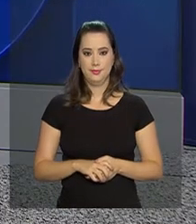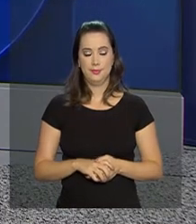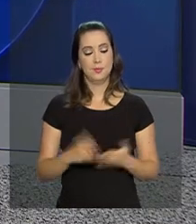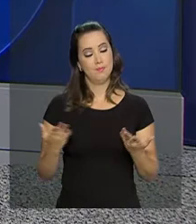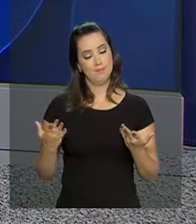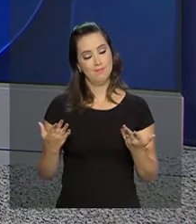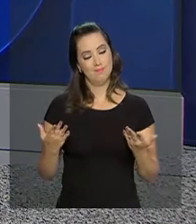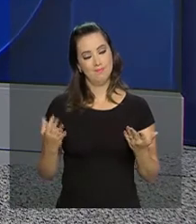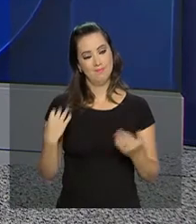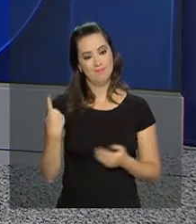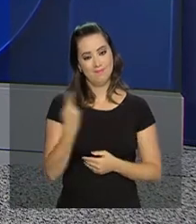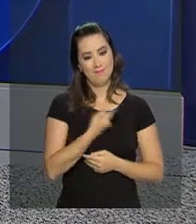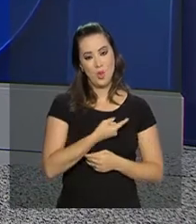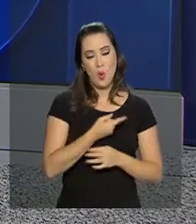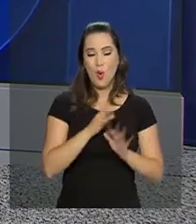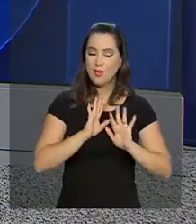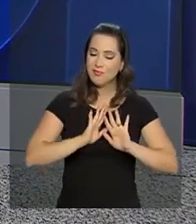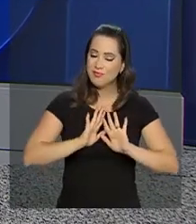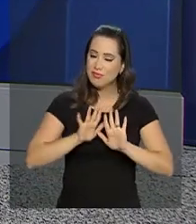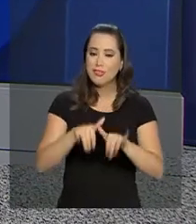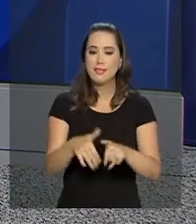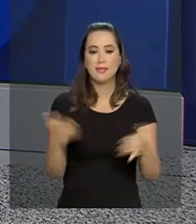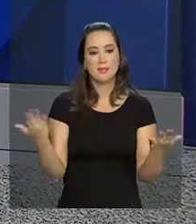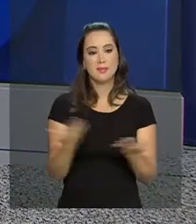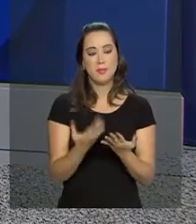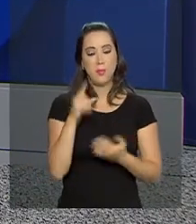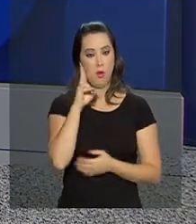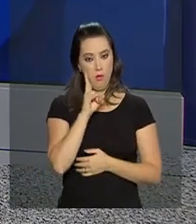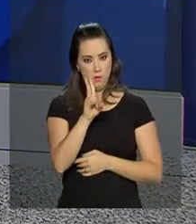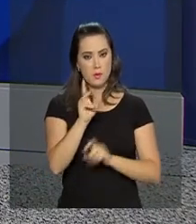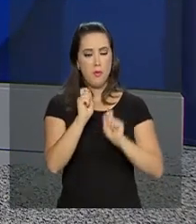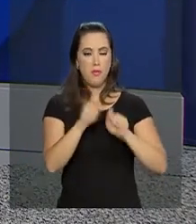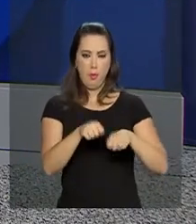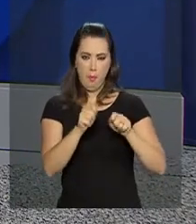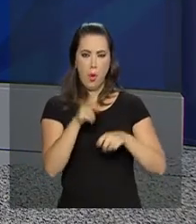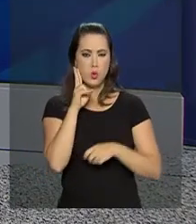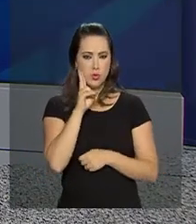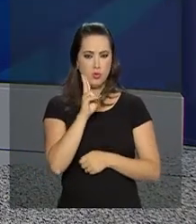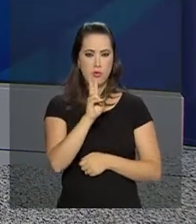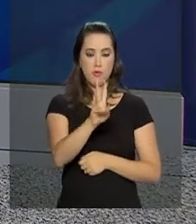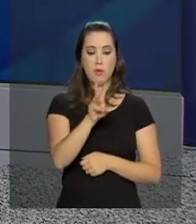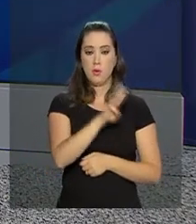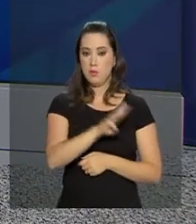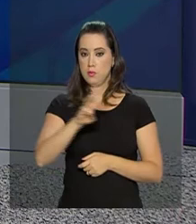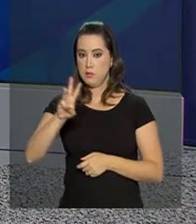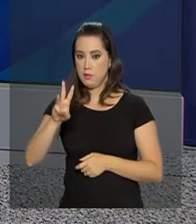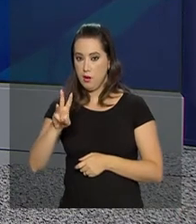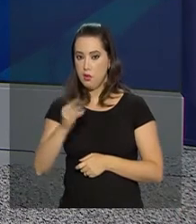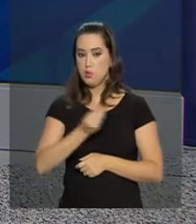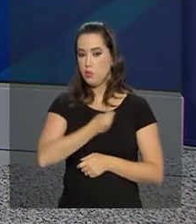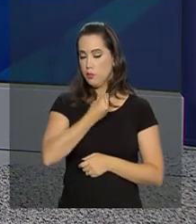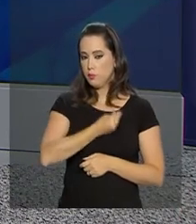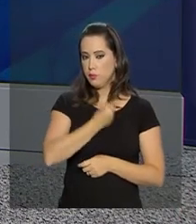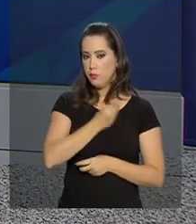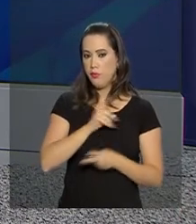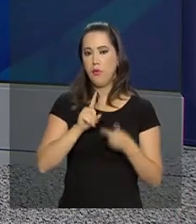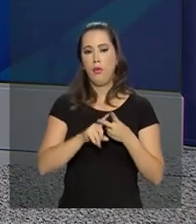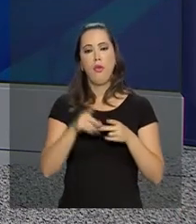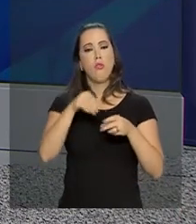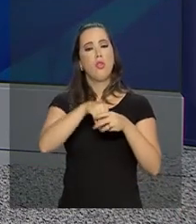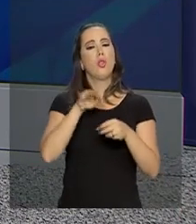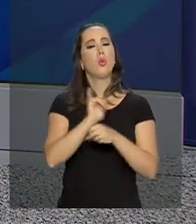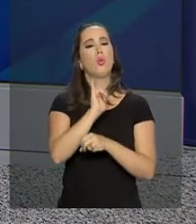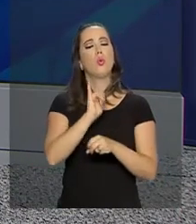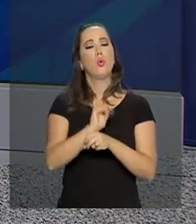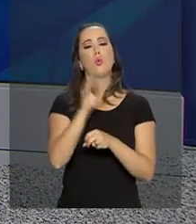Nós ficamos por aqui. Você acompanha a nossa programação ao vivo pelo site da NBR. E todas as reportagens estão em nosso canal